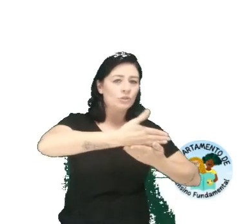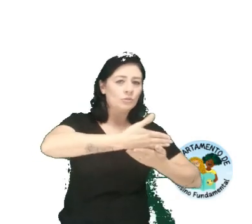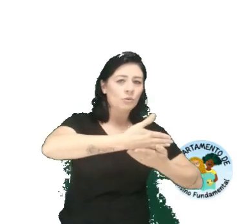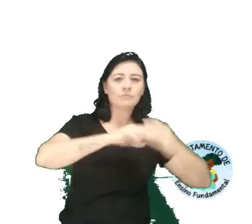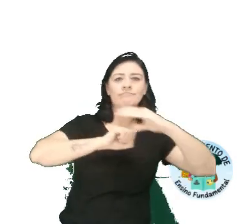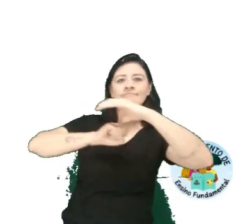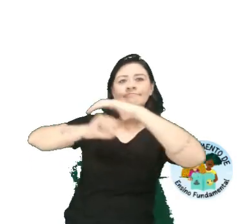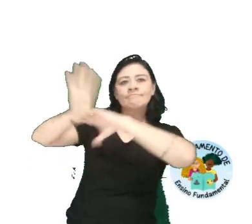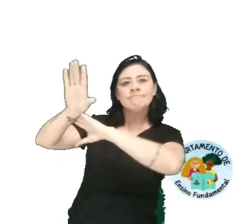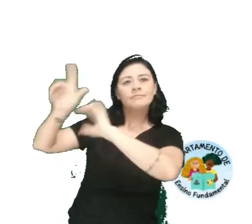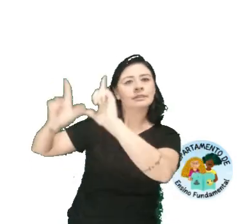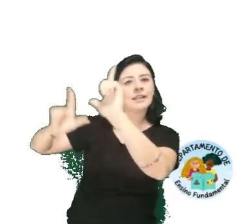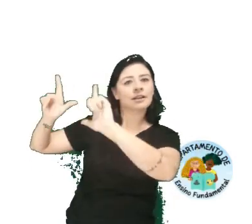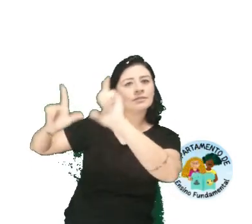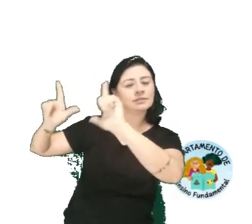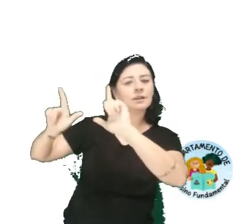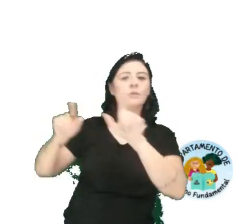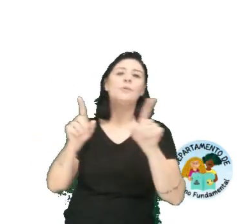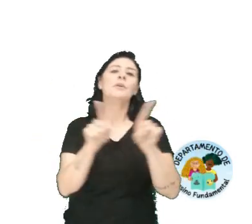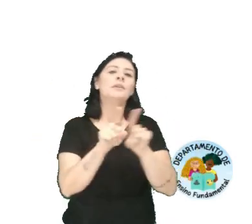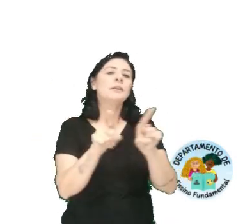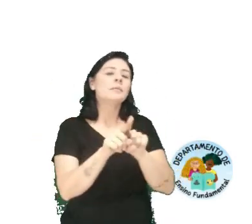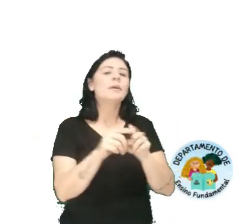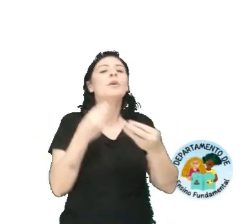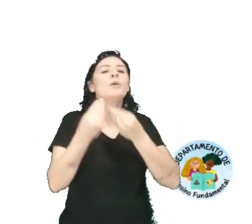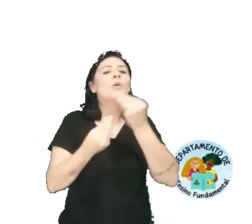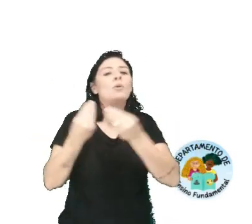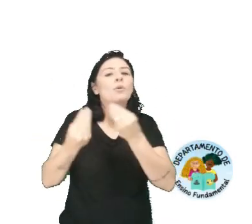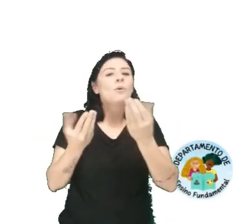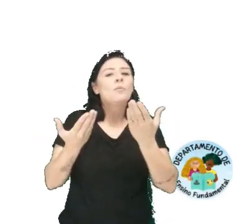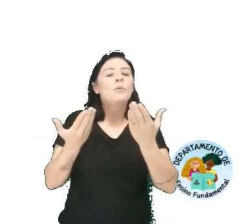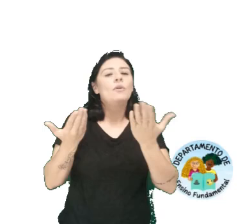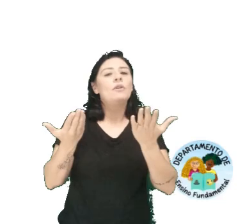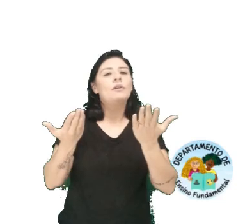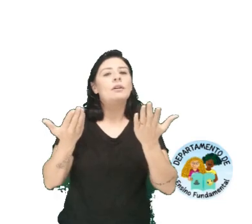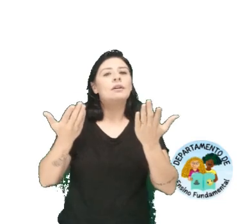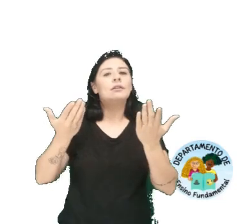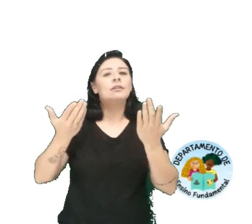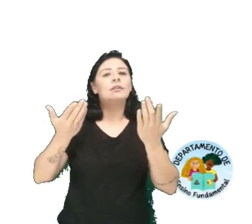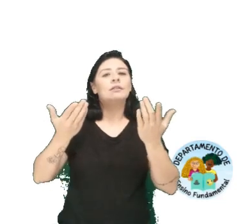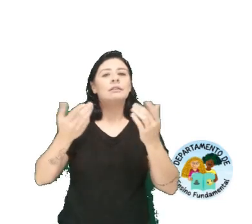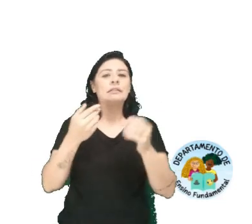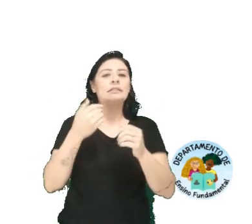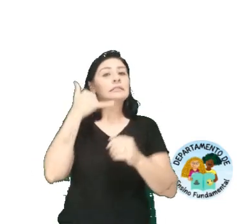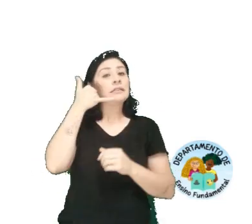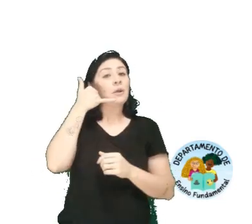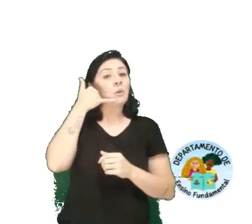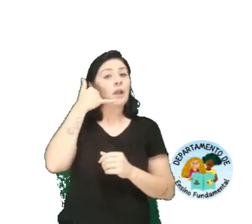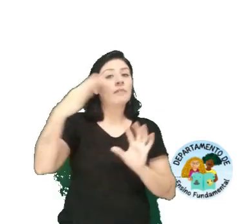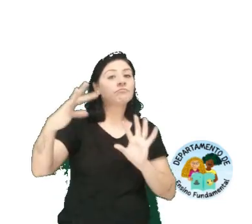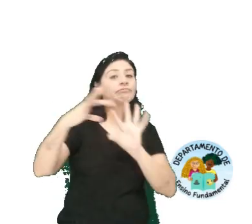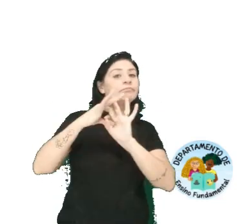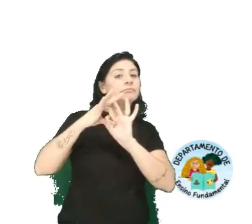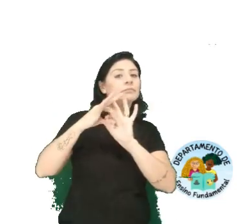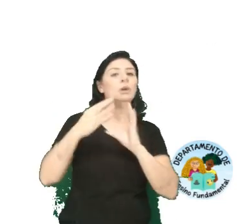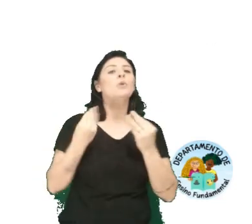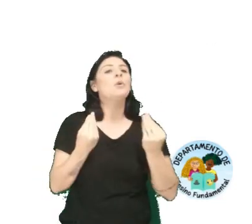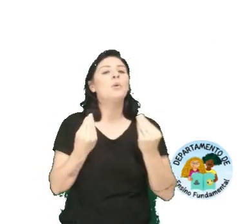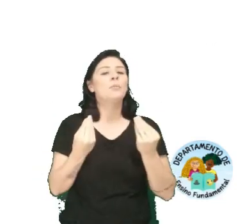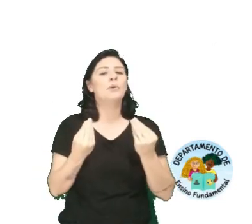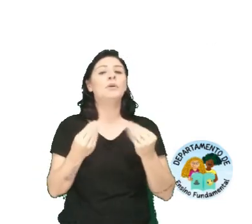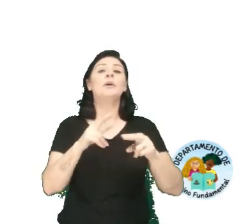na televisão e também como acessar através do celular. Para isso,